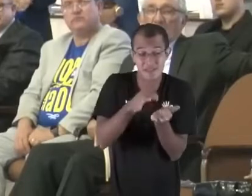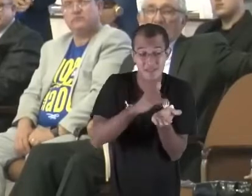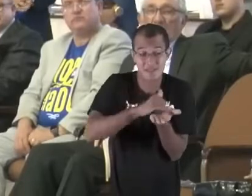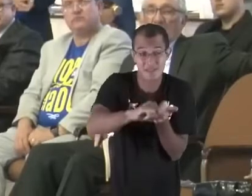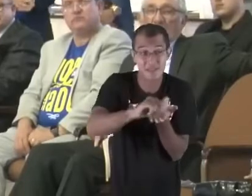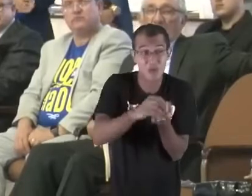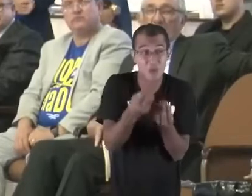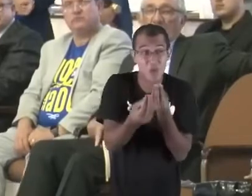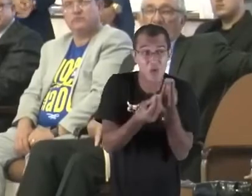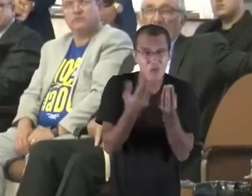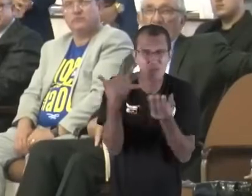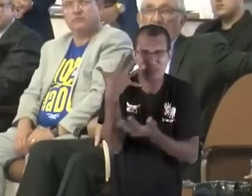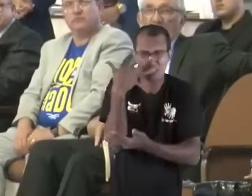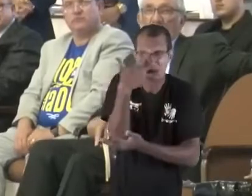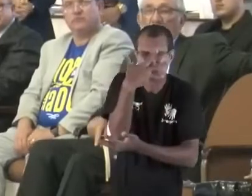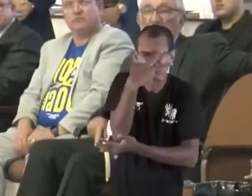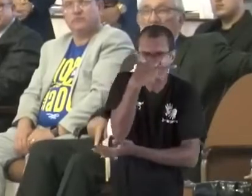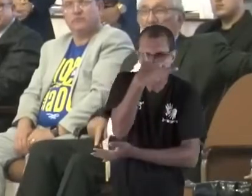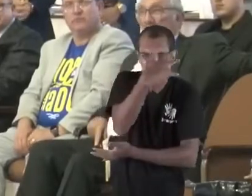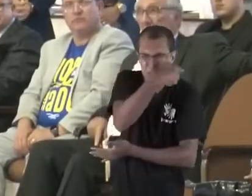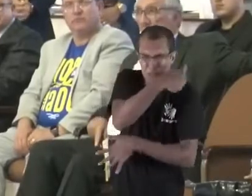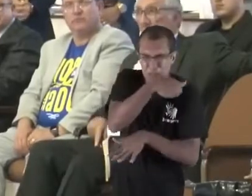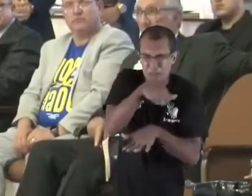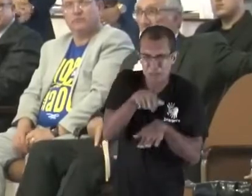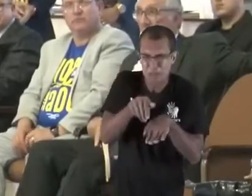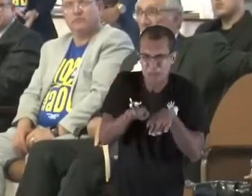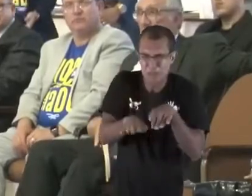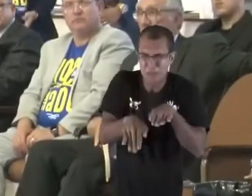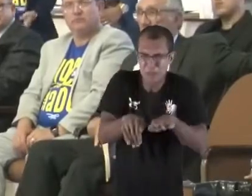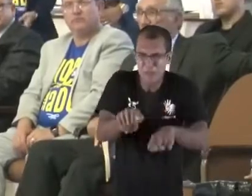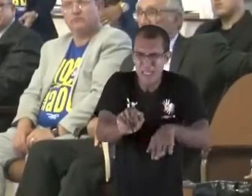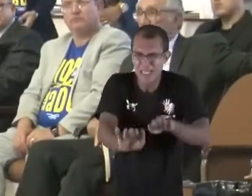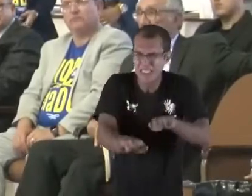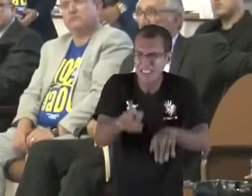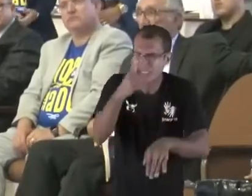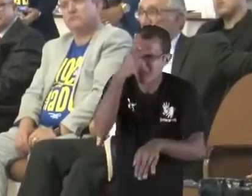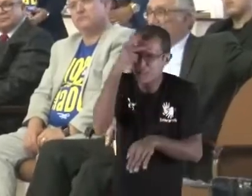são os ternos dos que pregam o Evangelho.